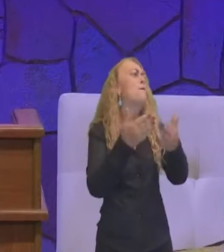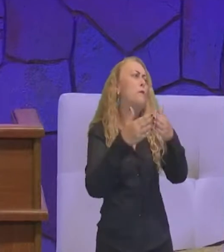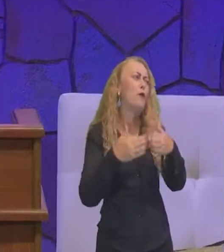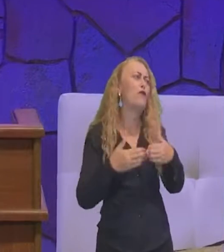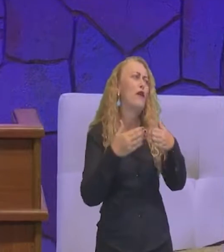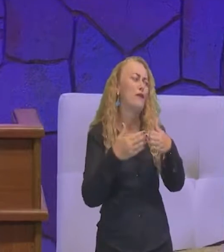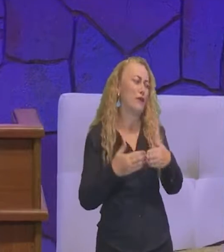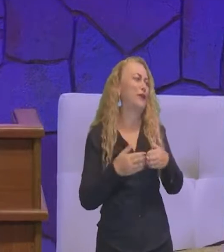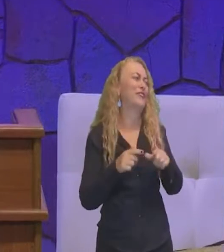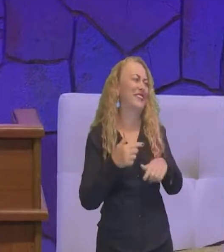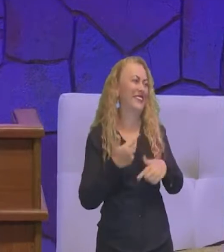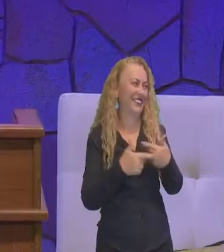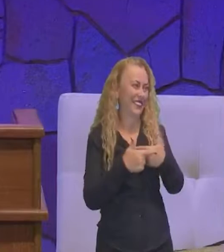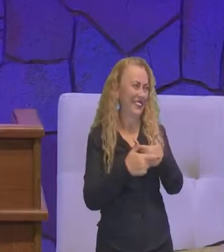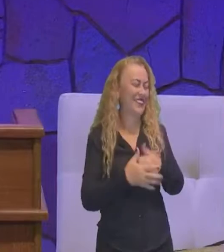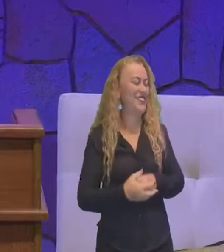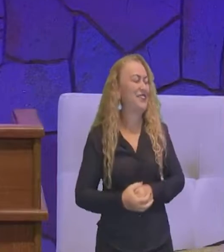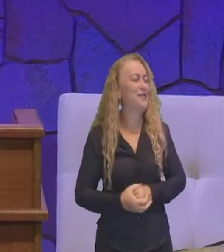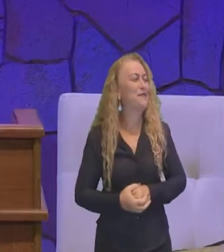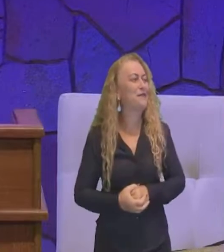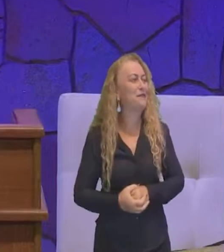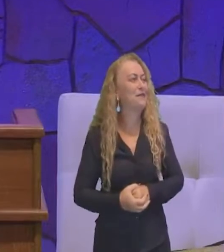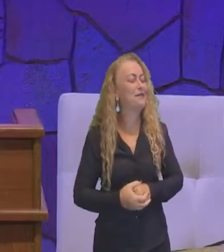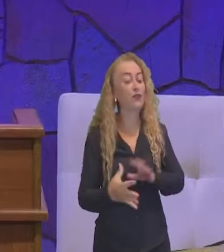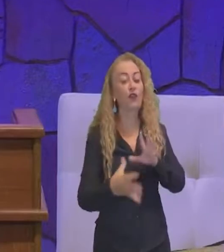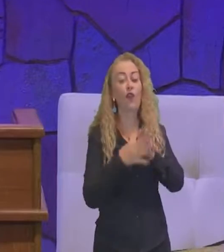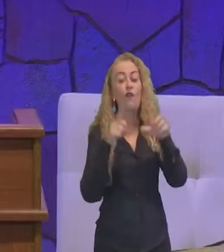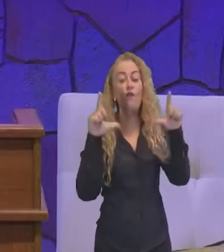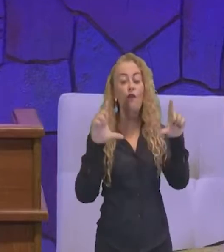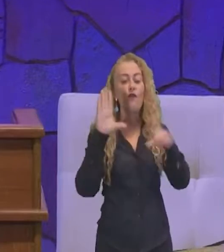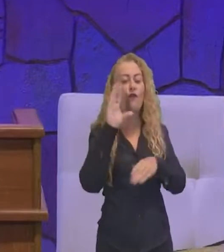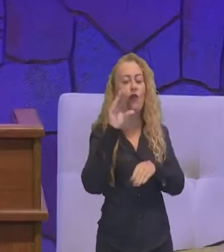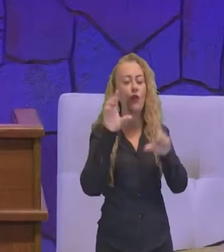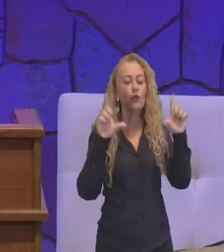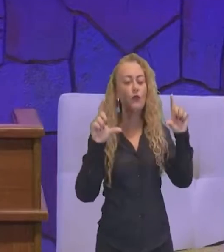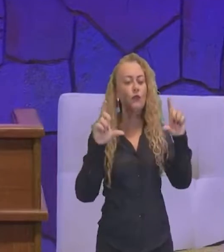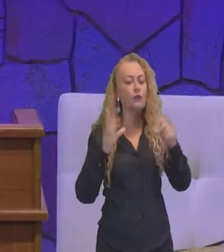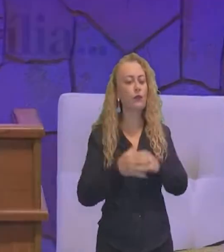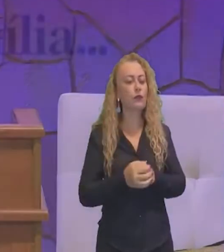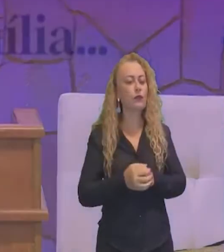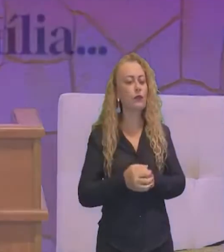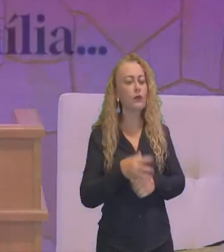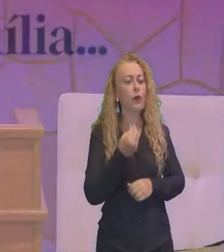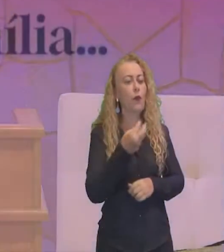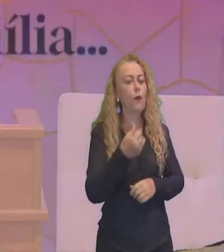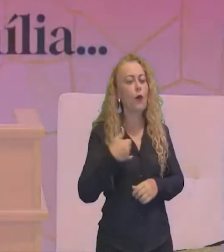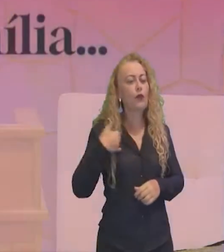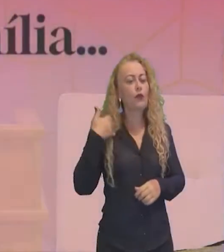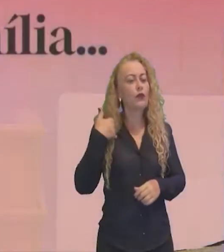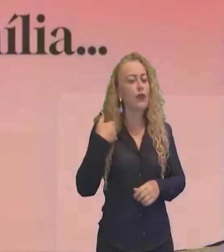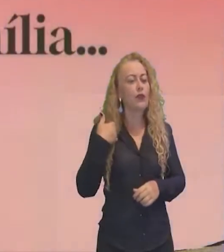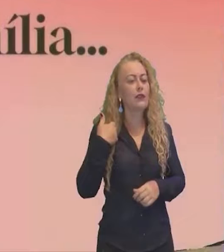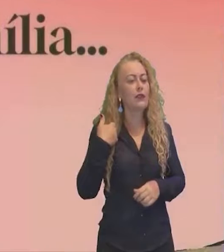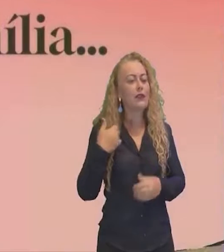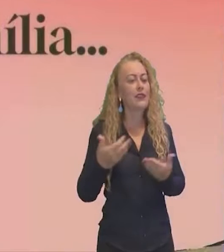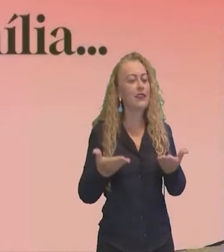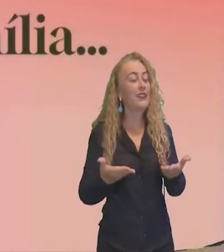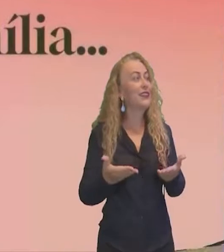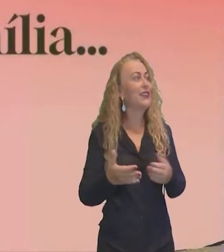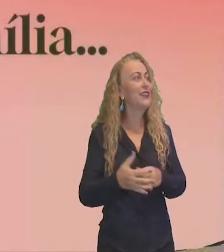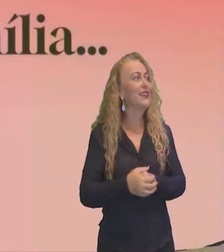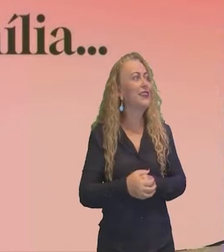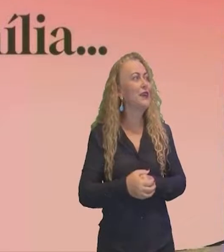respeito. Lá está, nós estávamos ali naquela foto, está vendo quantos anos? Aí ela não está aqui para me ajudar, acho